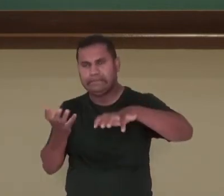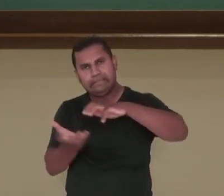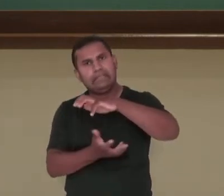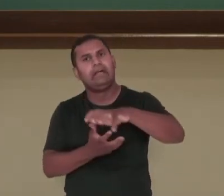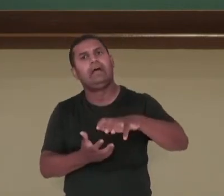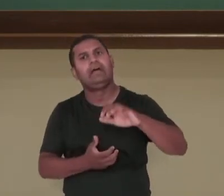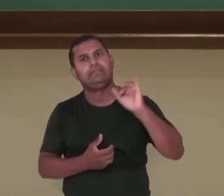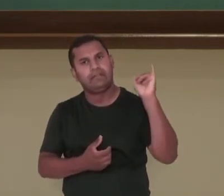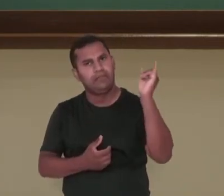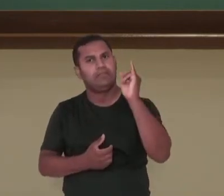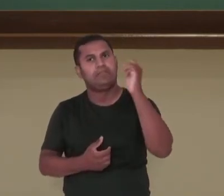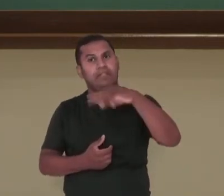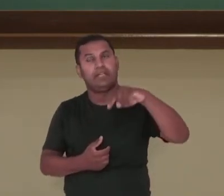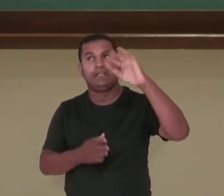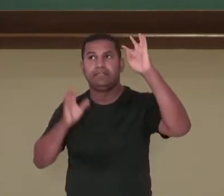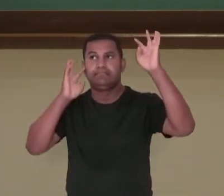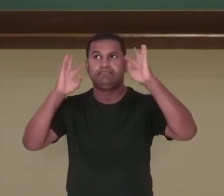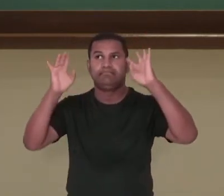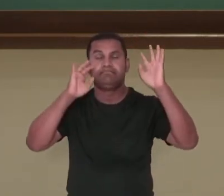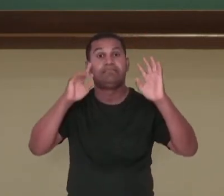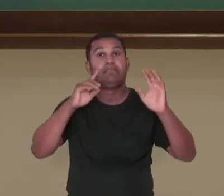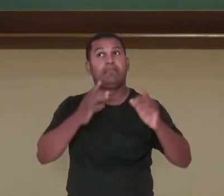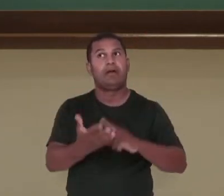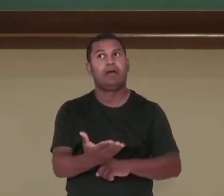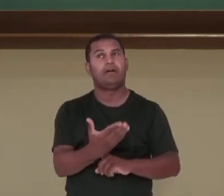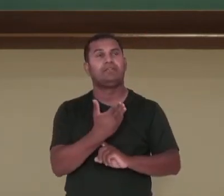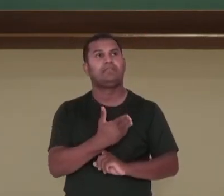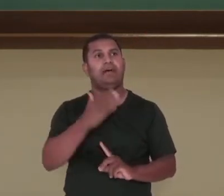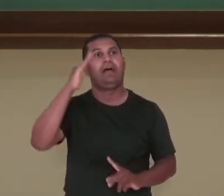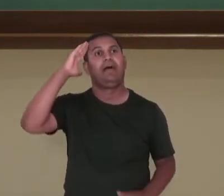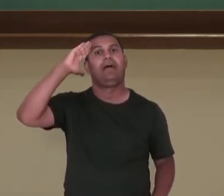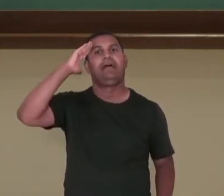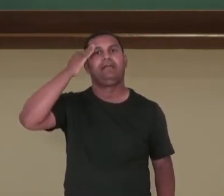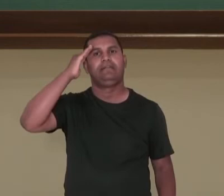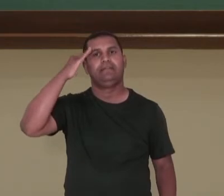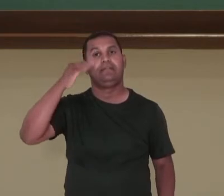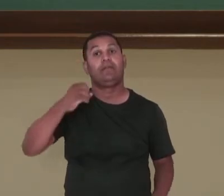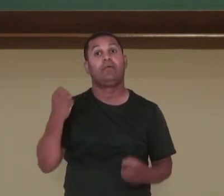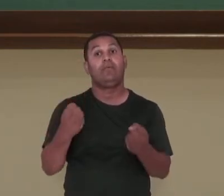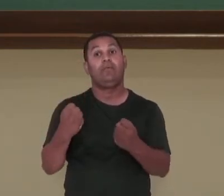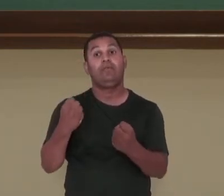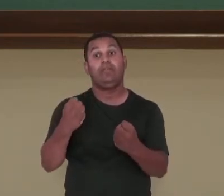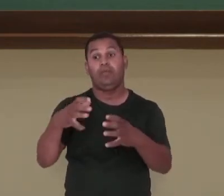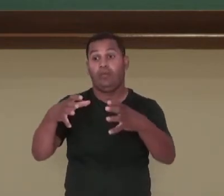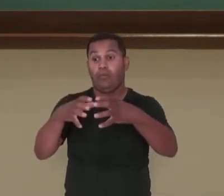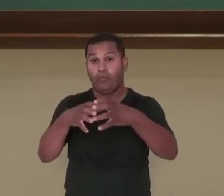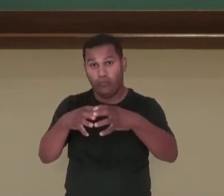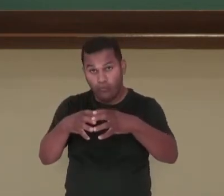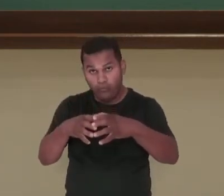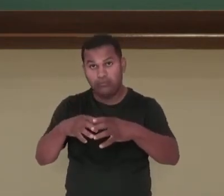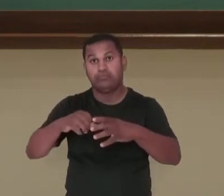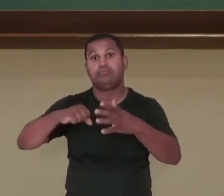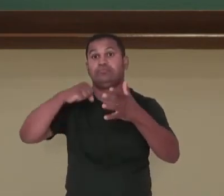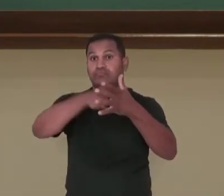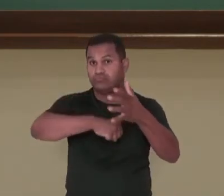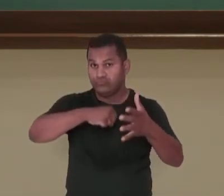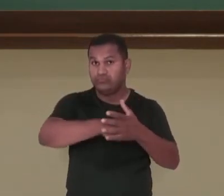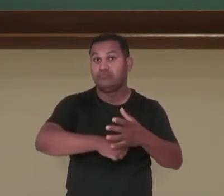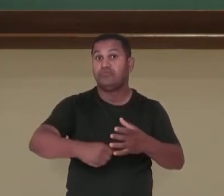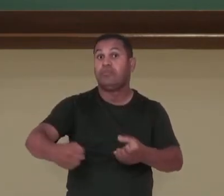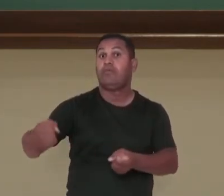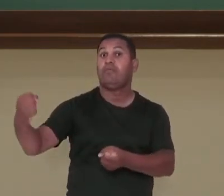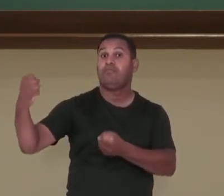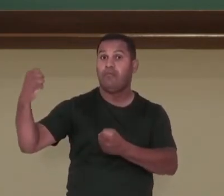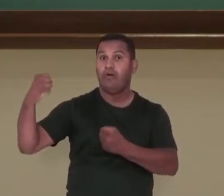que o movimento operário ele teve dentro do Brasil. Em 1917, os operários de São Paulo realizaram